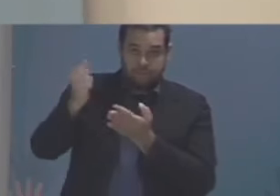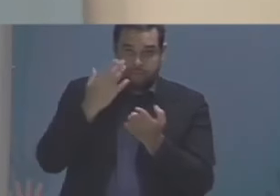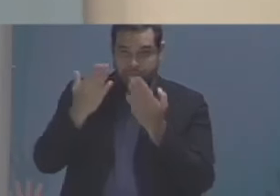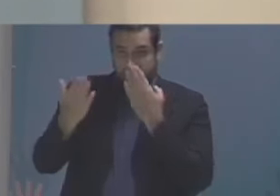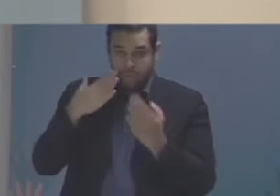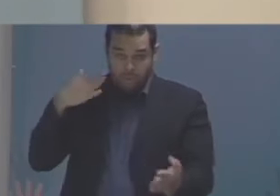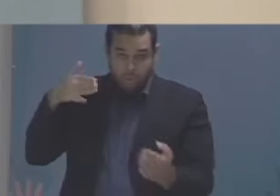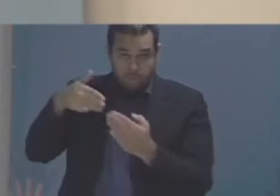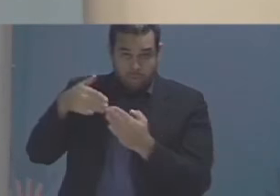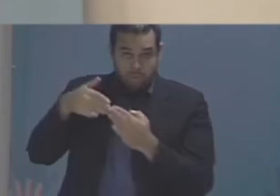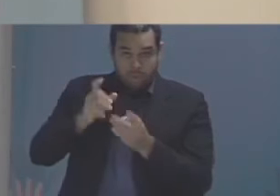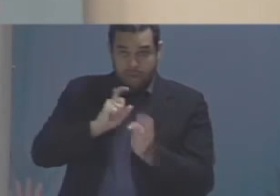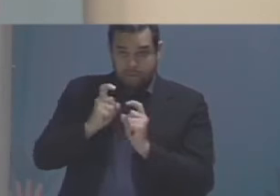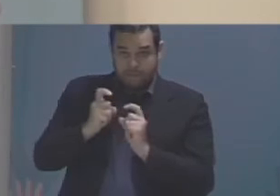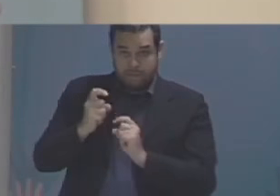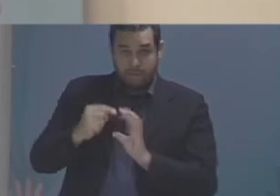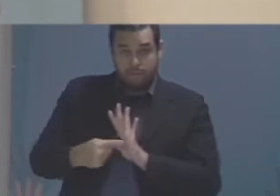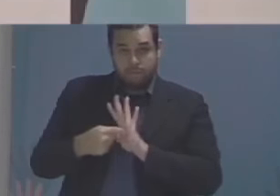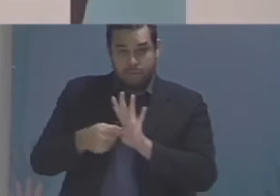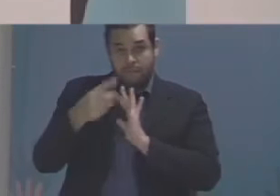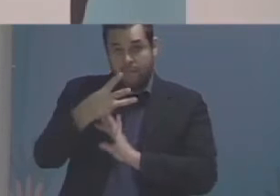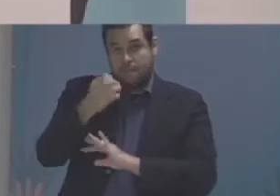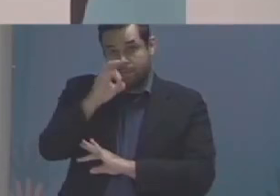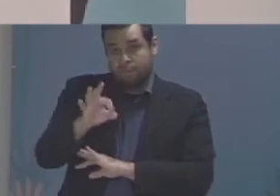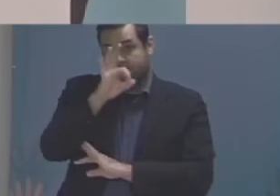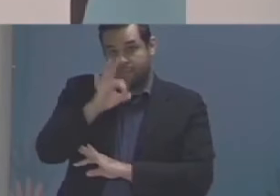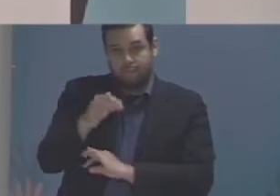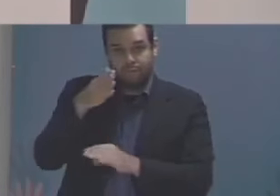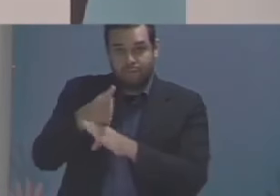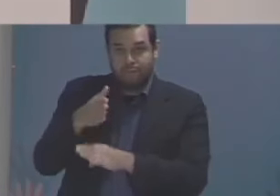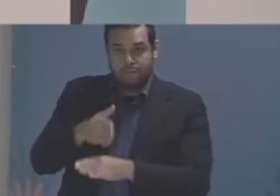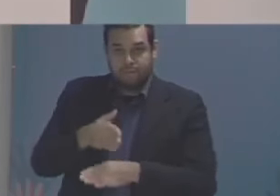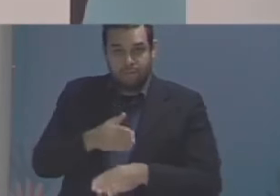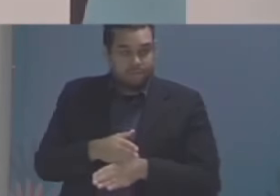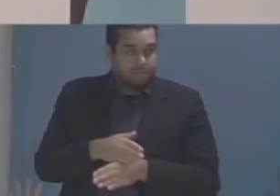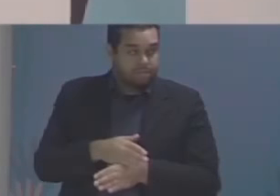e essa gestão atual, apontou 3% de participação. Isso não existe em ciência.